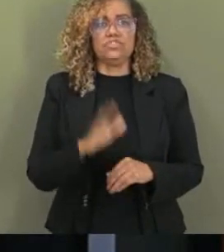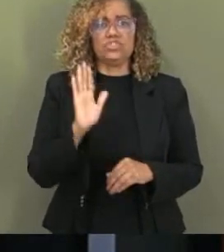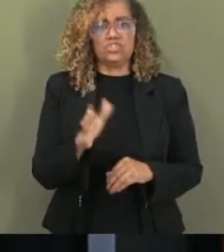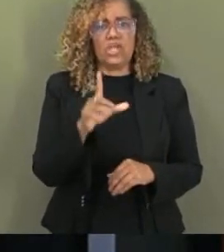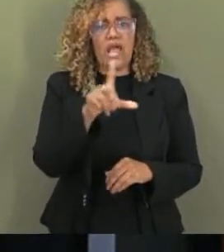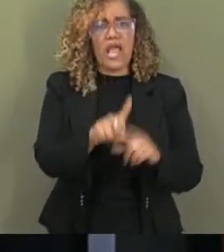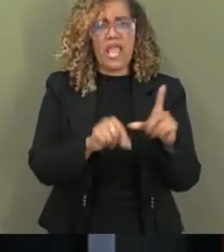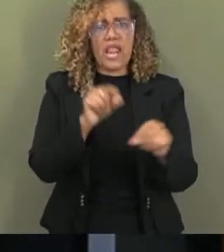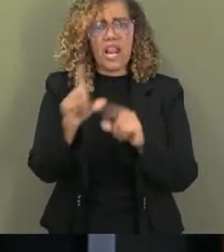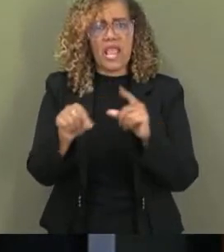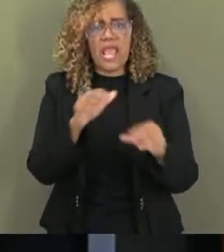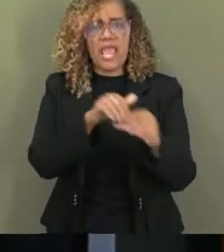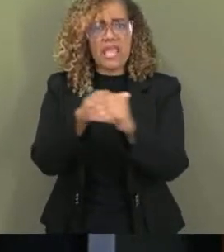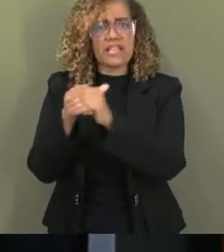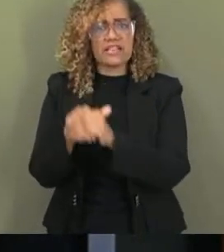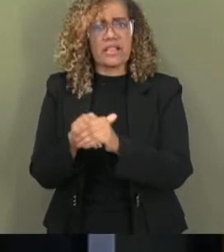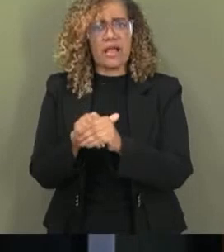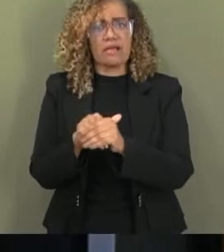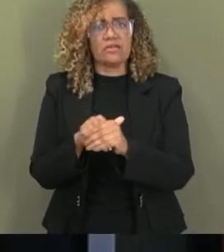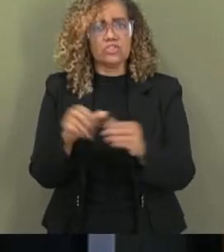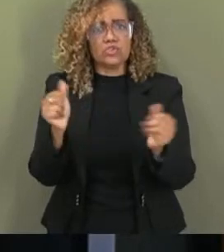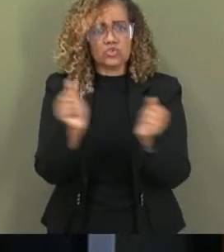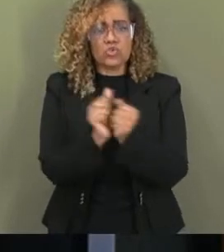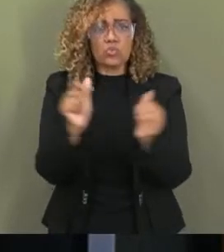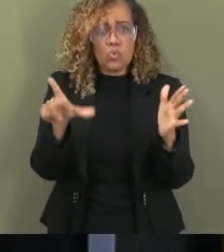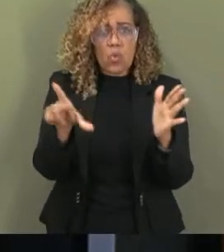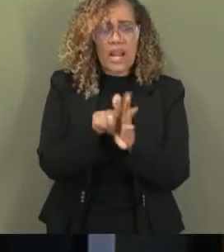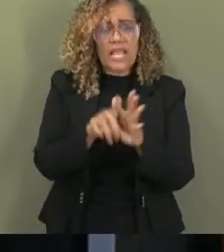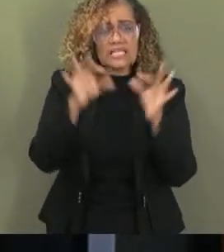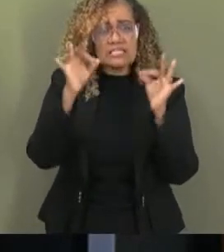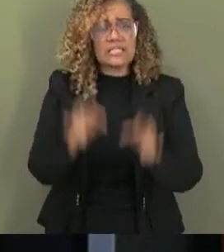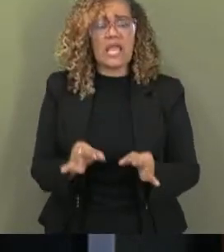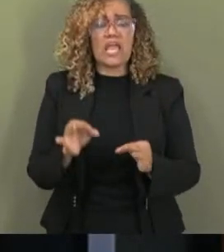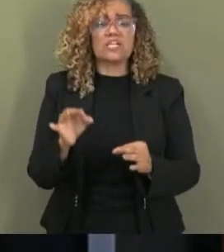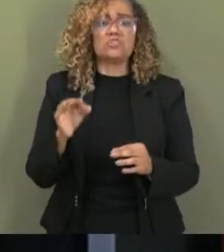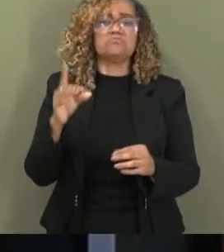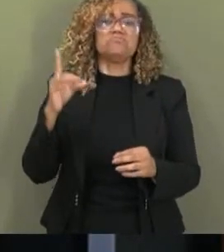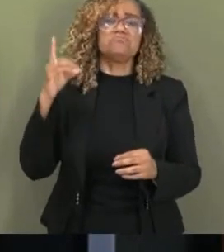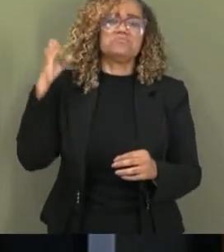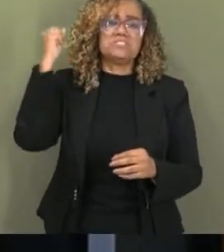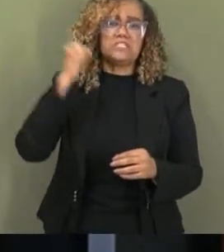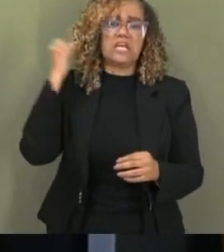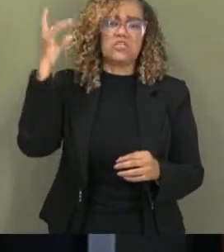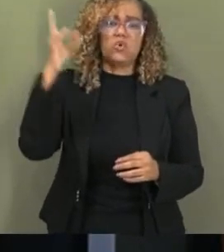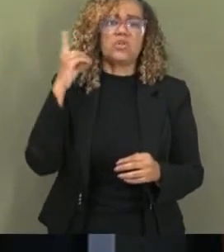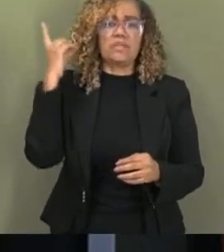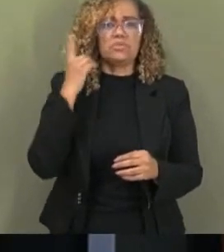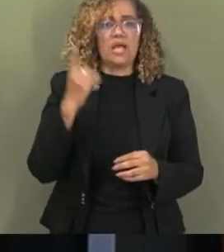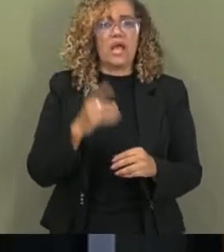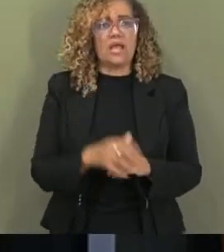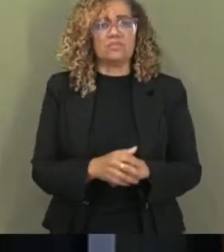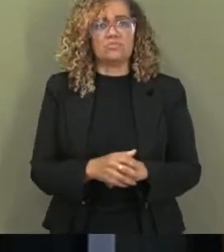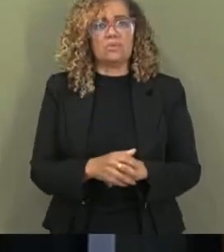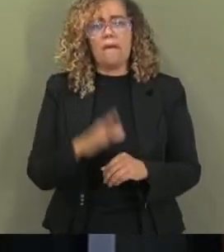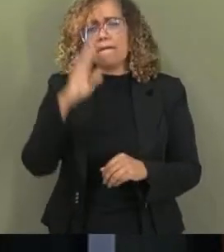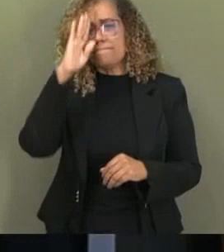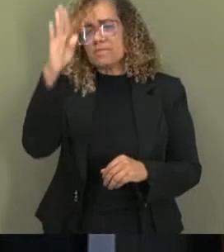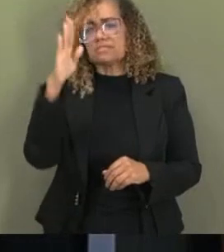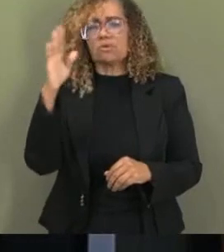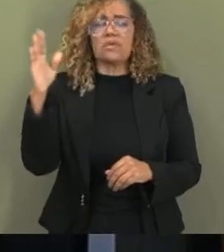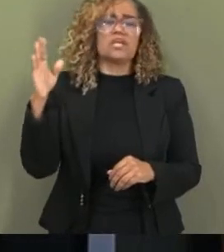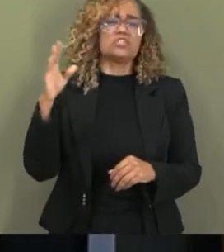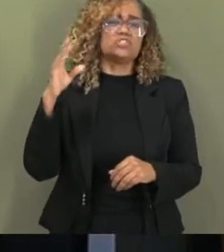eleita legitimamente, os colegas senadores e deputados vão poder, principalmente senadores, que tem